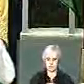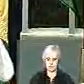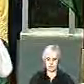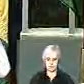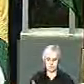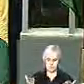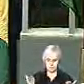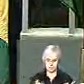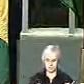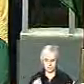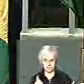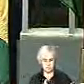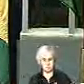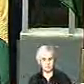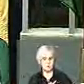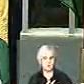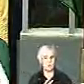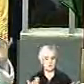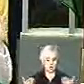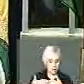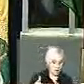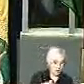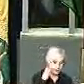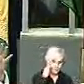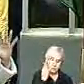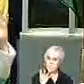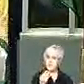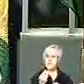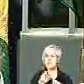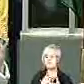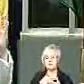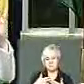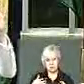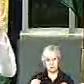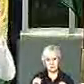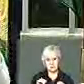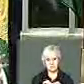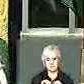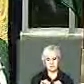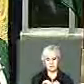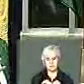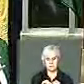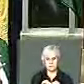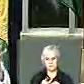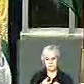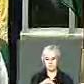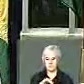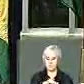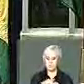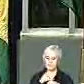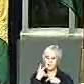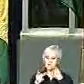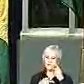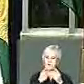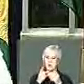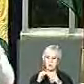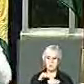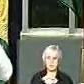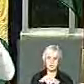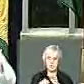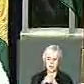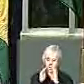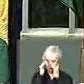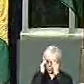mas nós temos muito pela frente, muito a partir das palavras diálogo, respeito mútuo